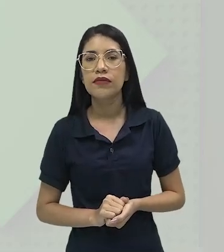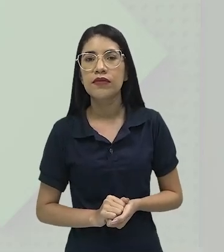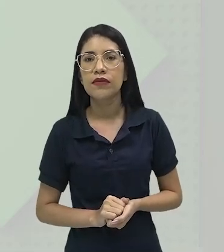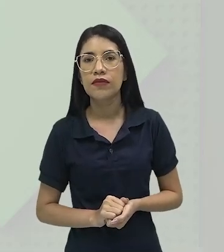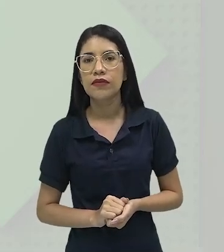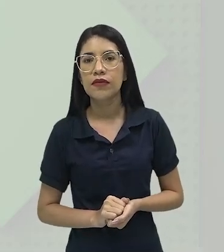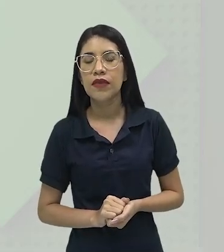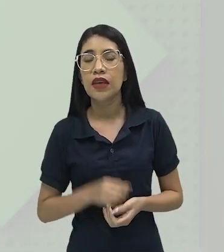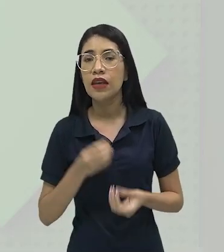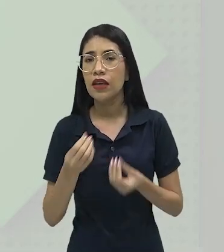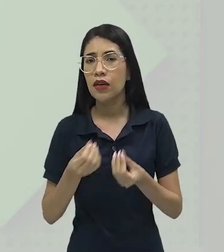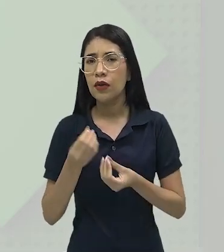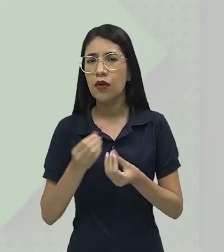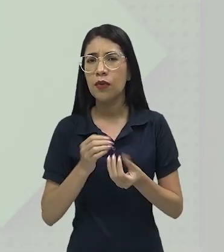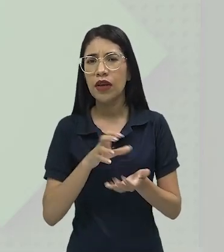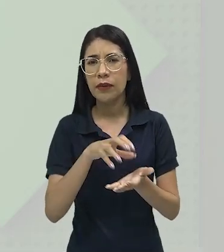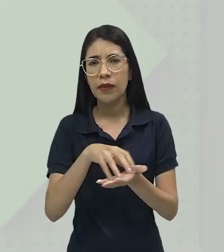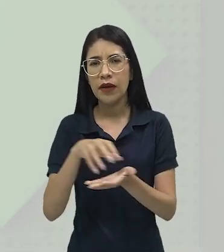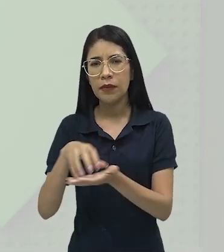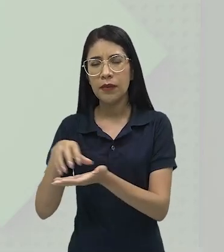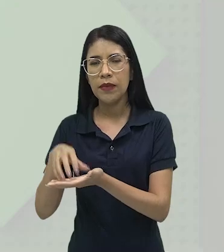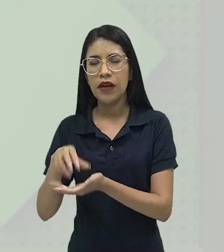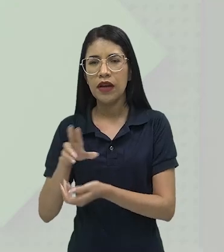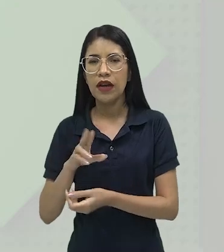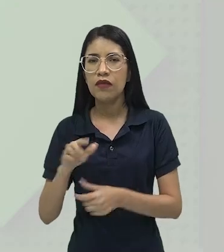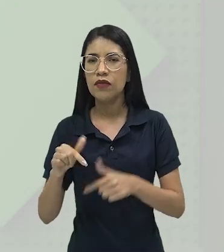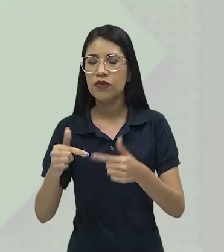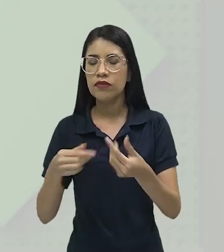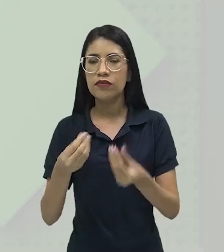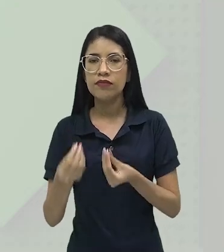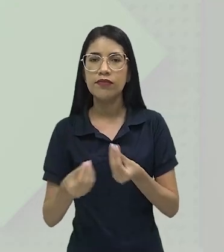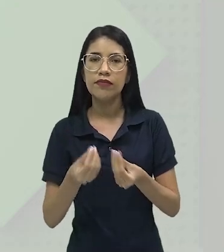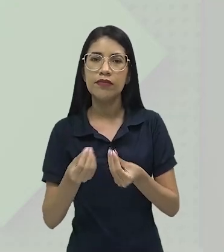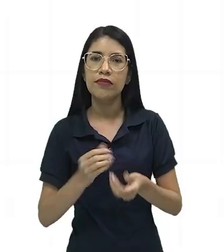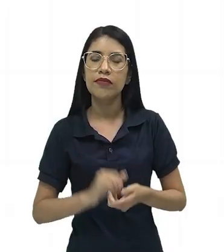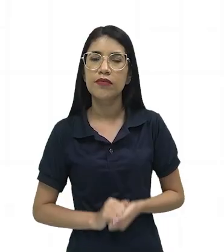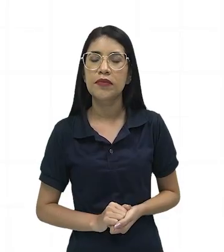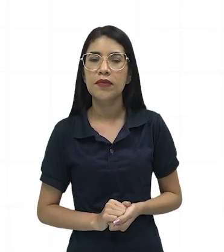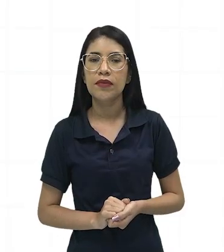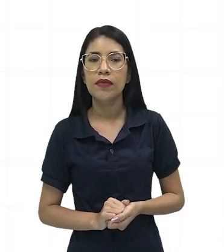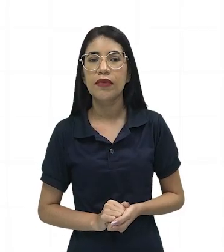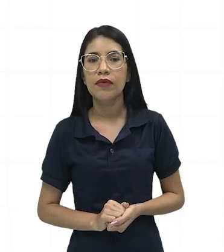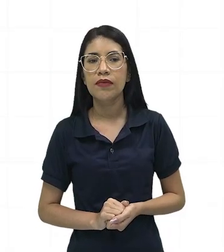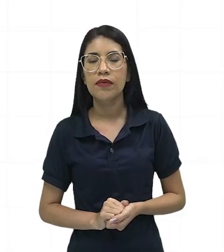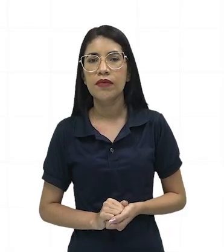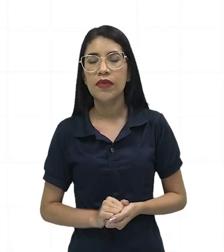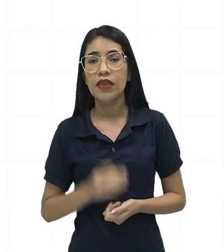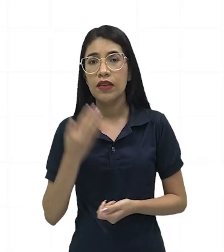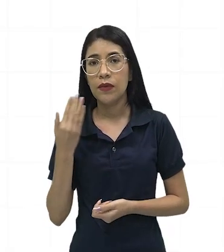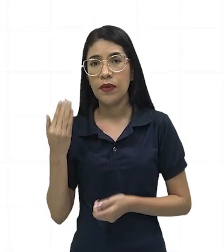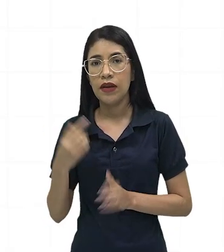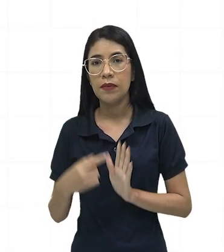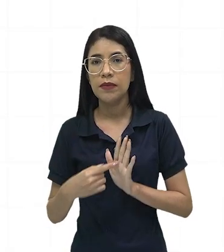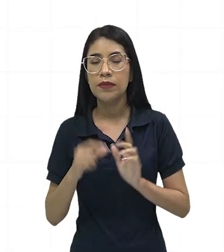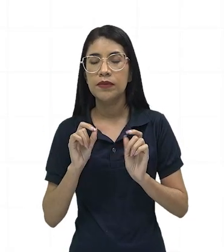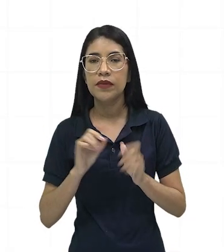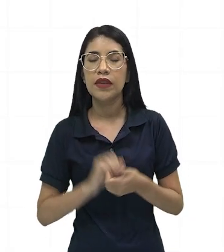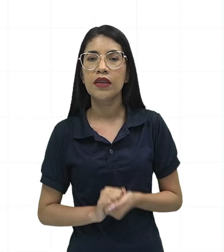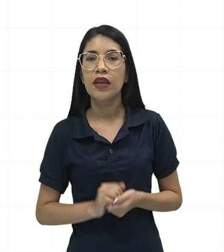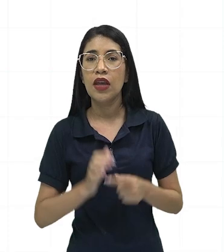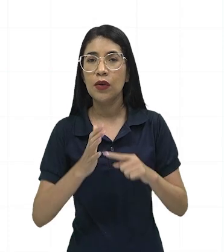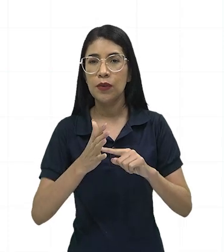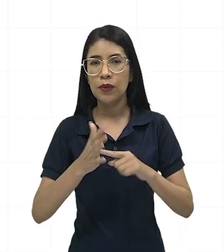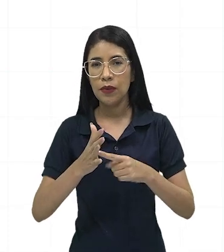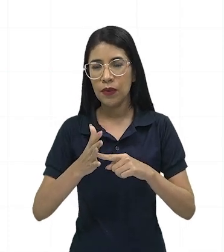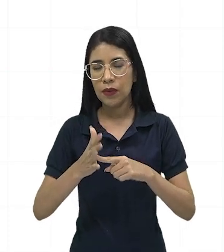é que essas usinas elas funcionam, Então, nós temos aí na nossa cartela que os geradores presentes